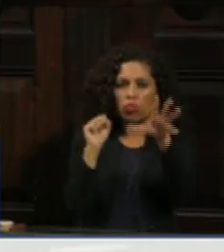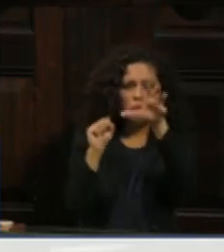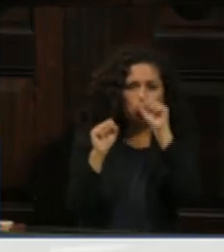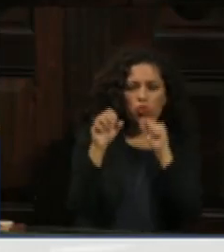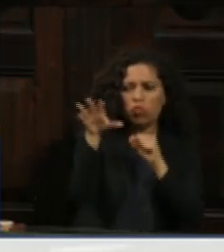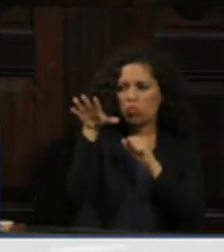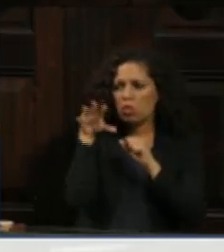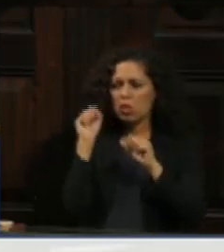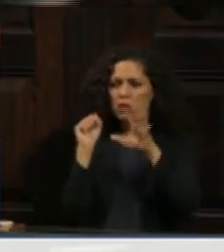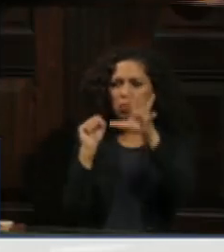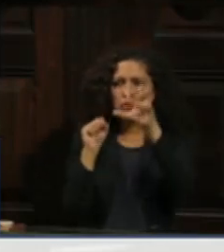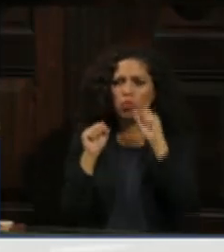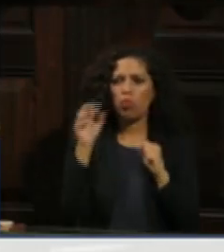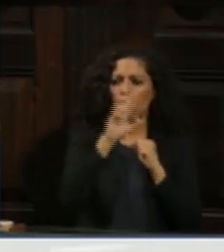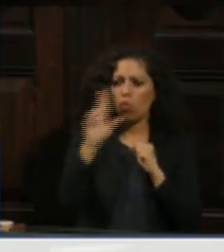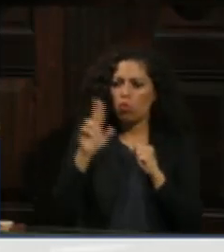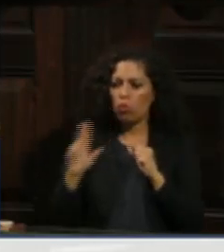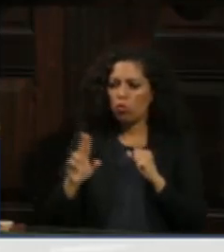estão